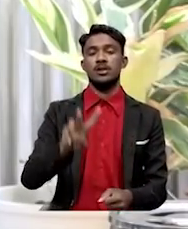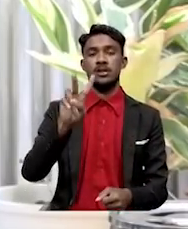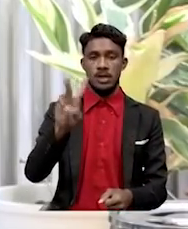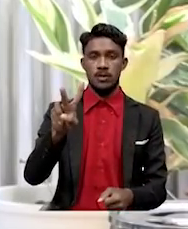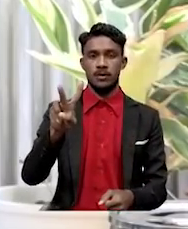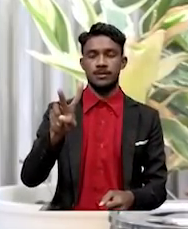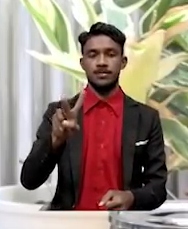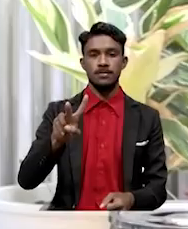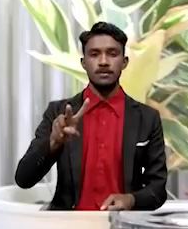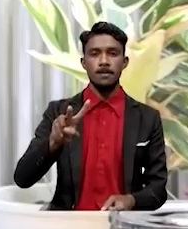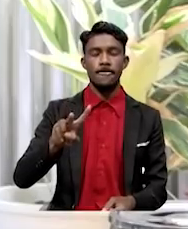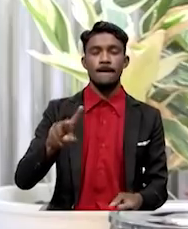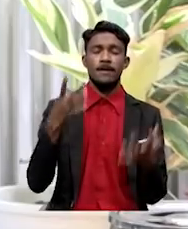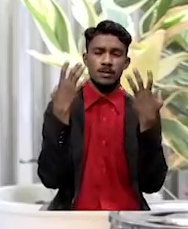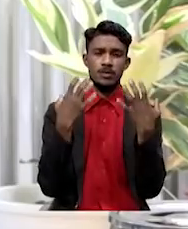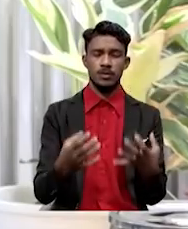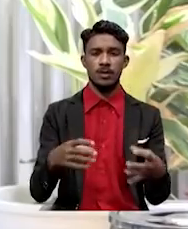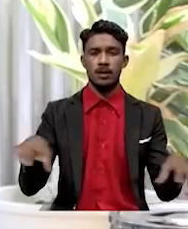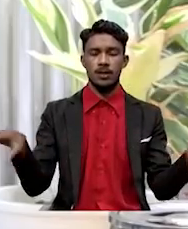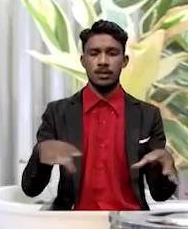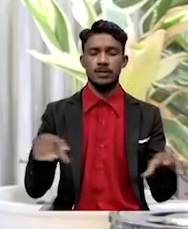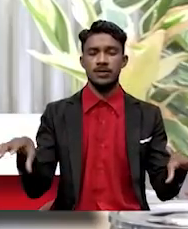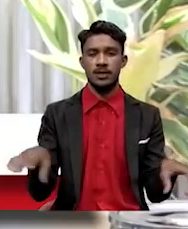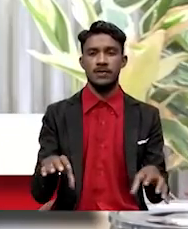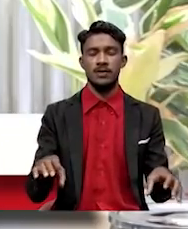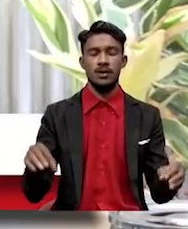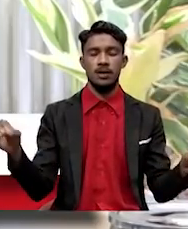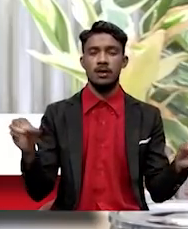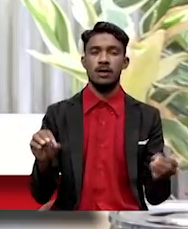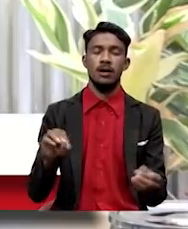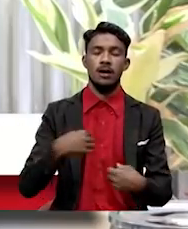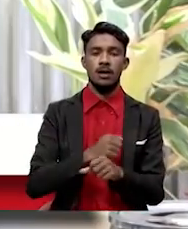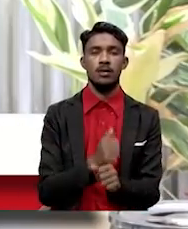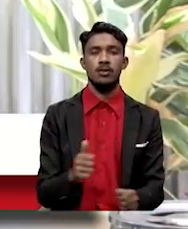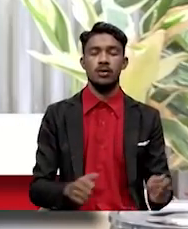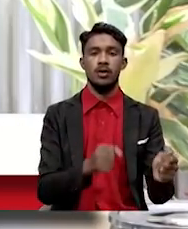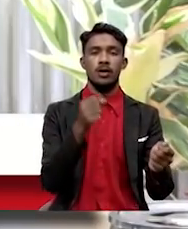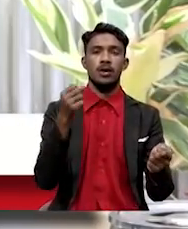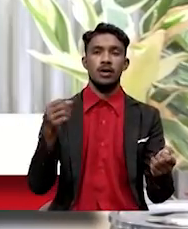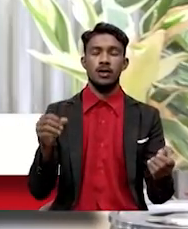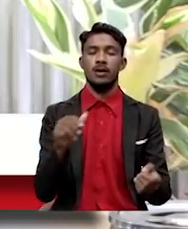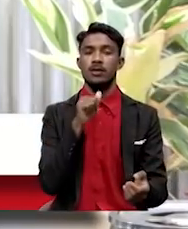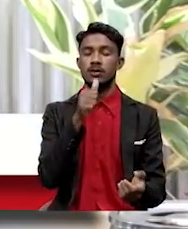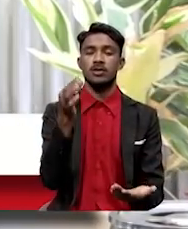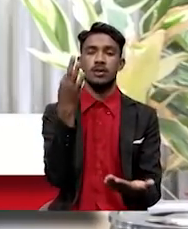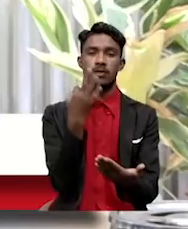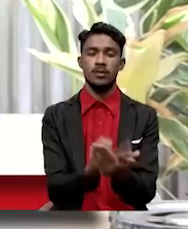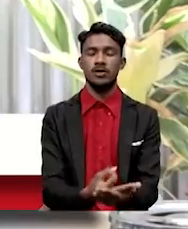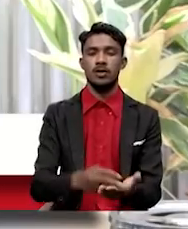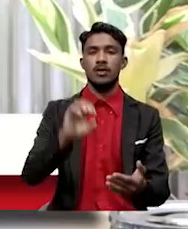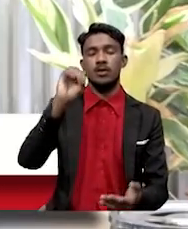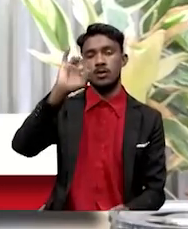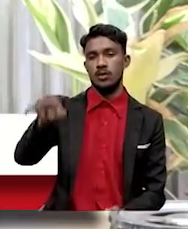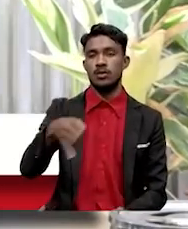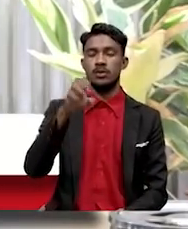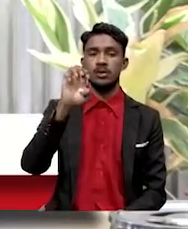institucional neve lá permite aprovação do orçamento geral do Estado e a